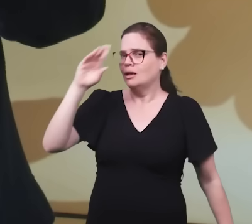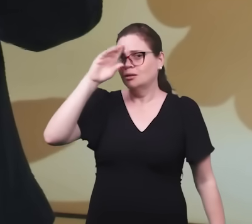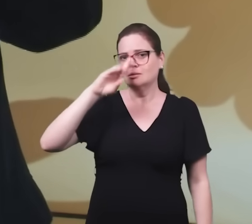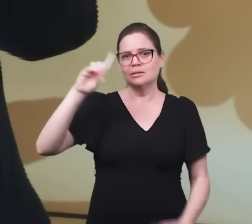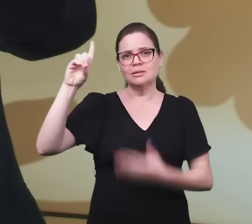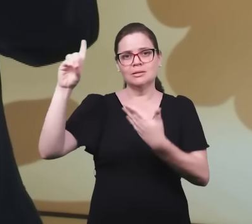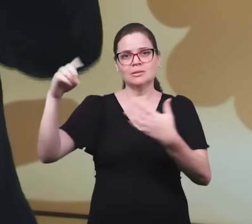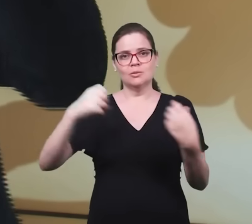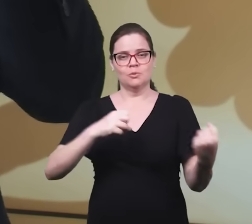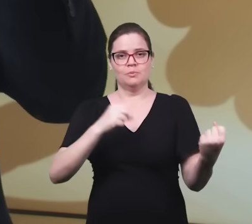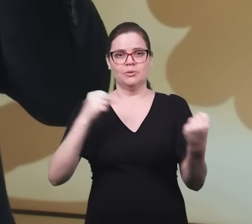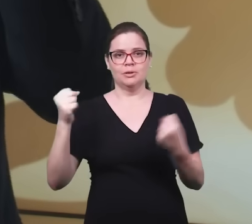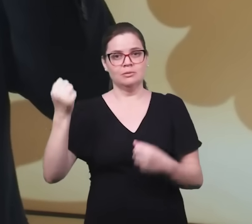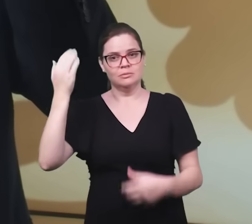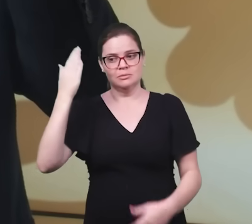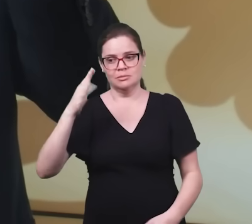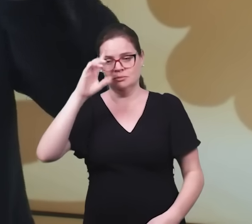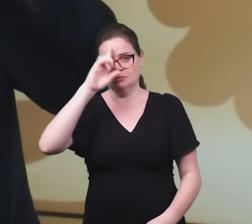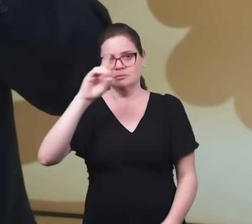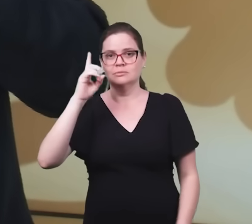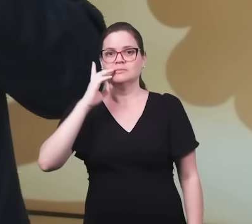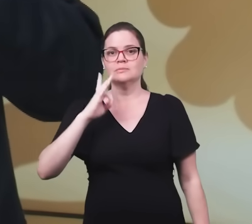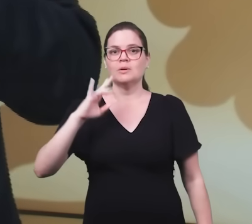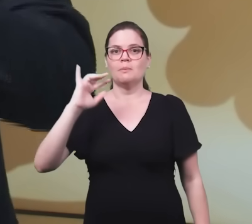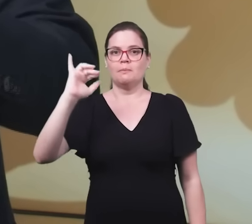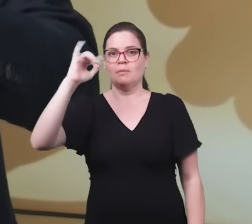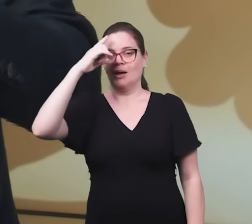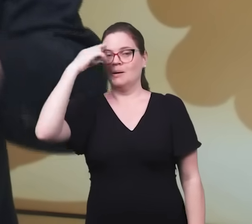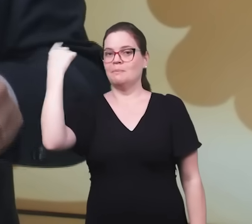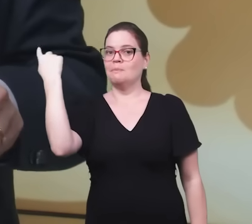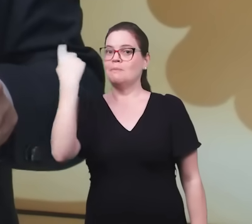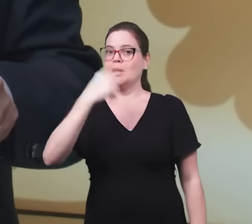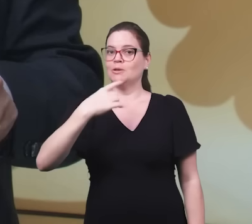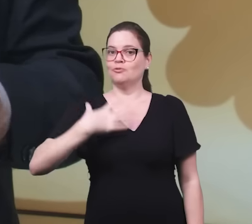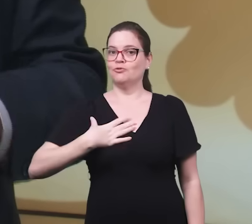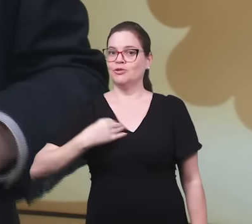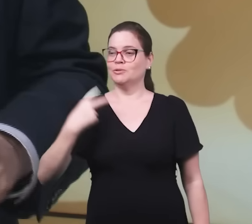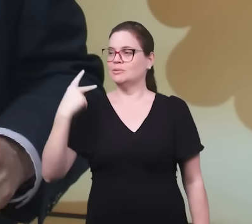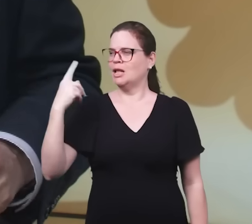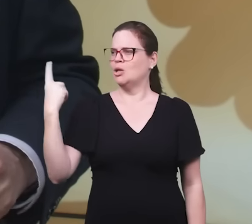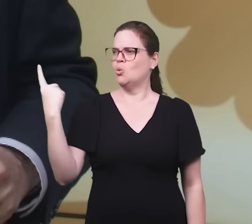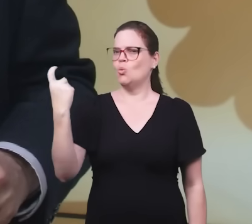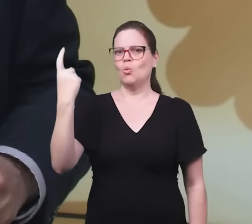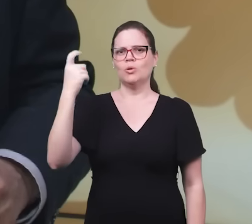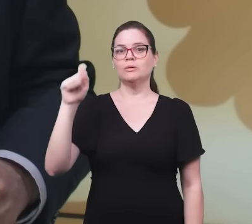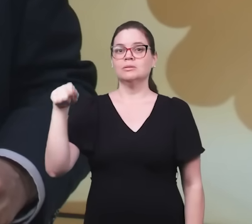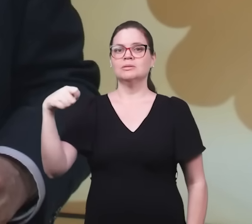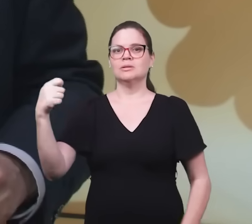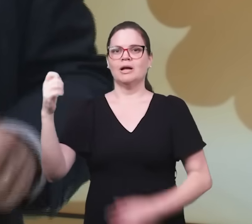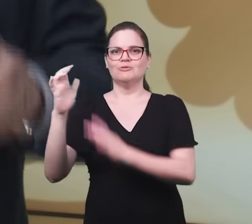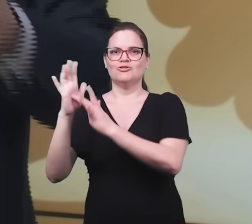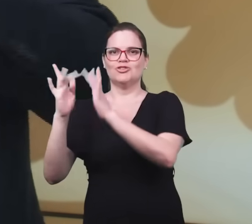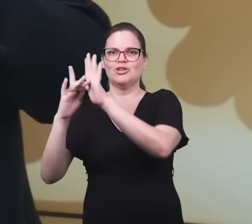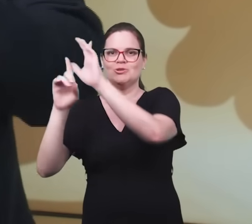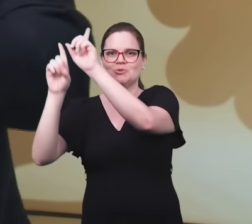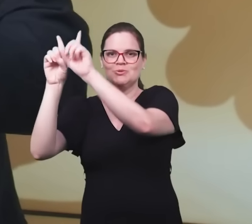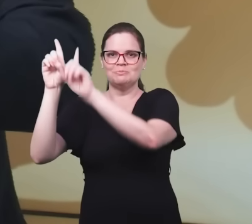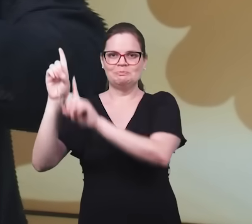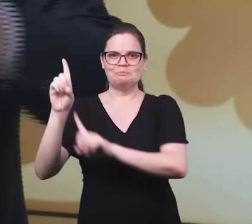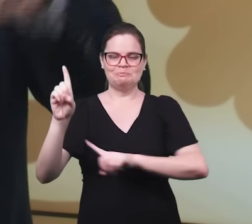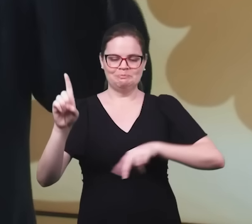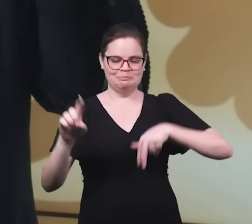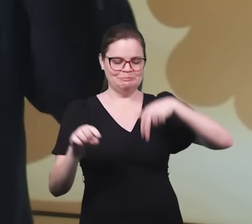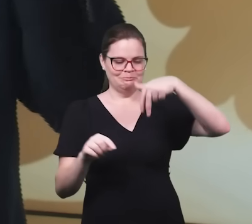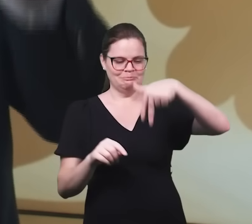aquele que, Deus Pai, enviou o seu único Filho, Jesus, que veio a este mundo, foi à